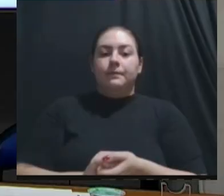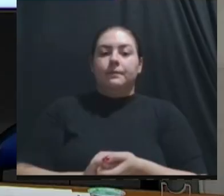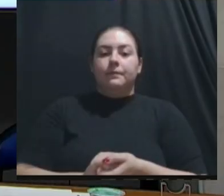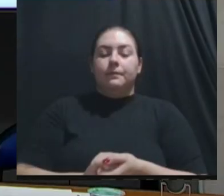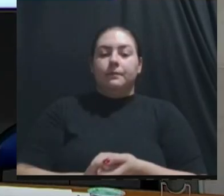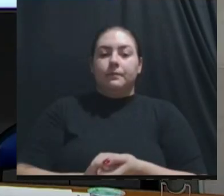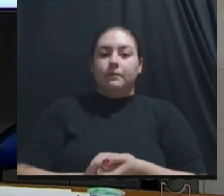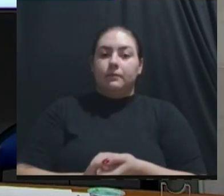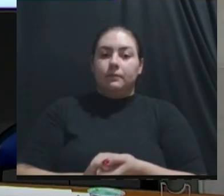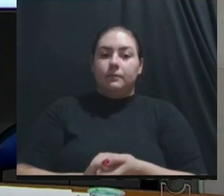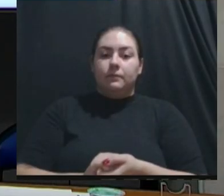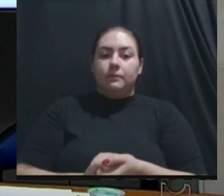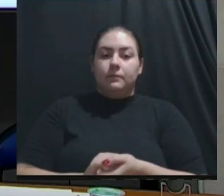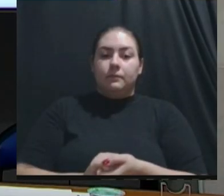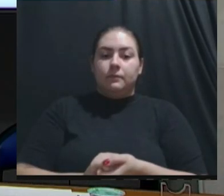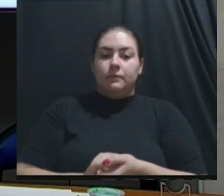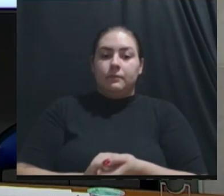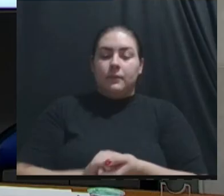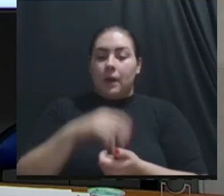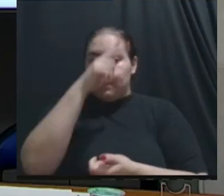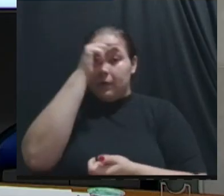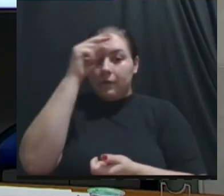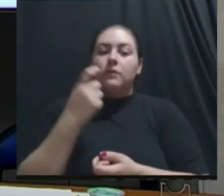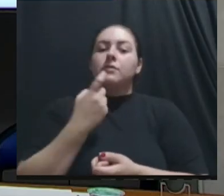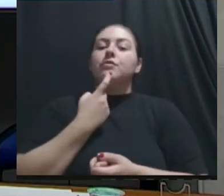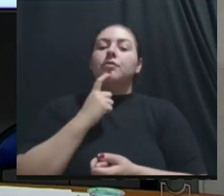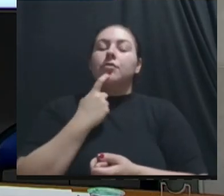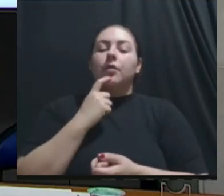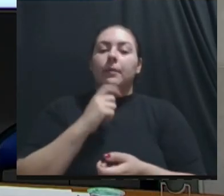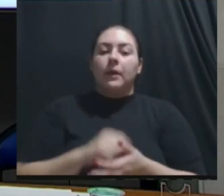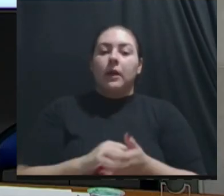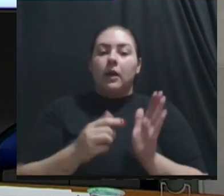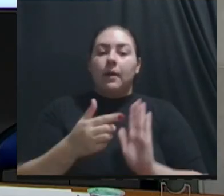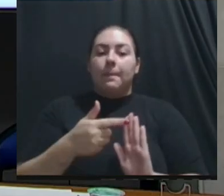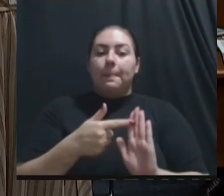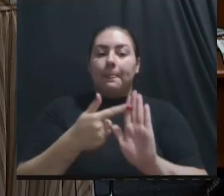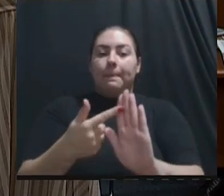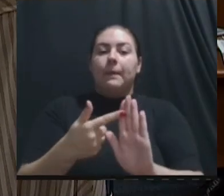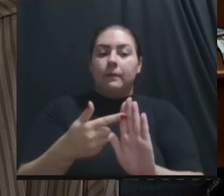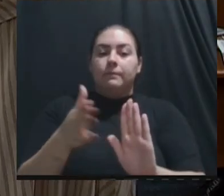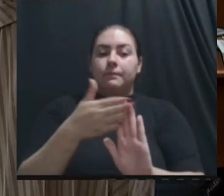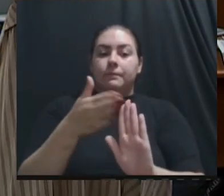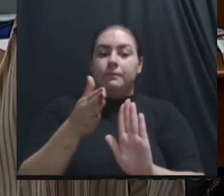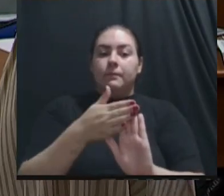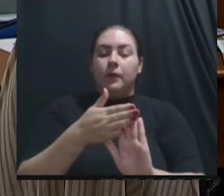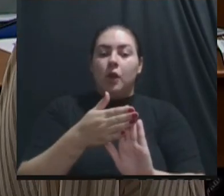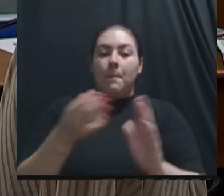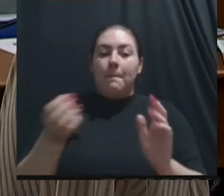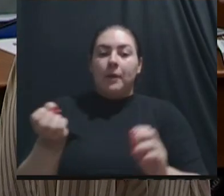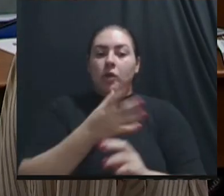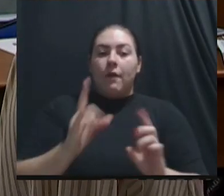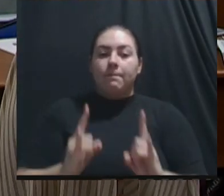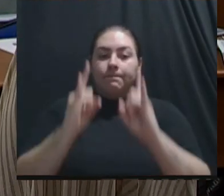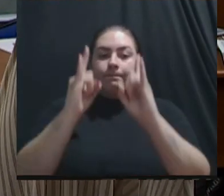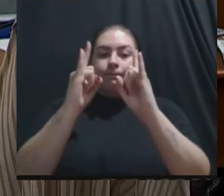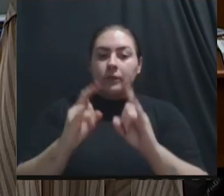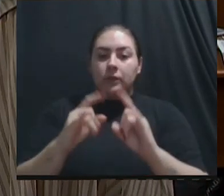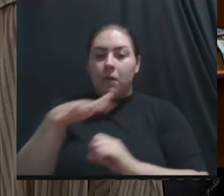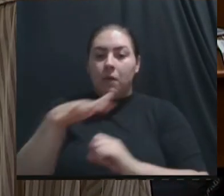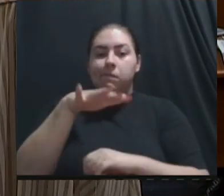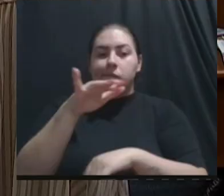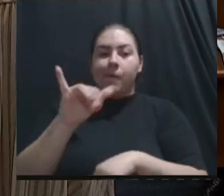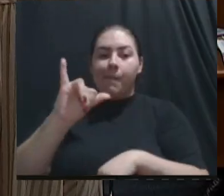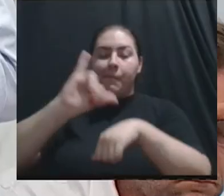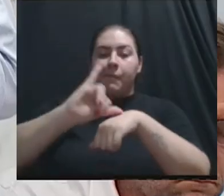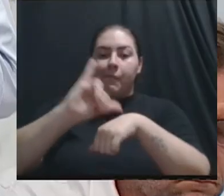A Prefeitura de Campinas apresentou a proposta de incentivos para novos empreendimentos na área central a integrantes da sociedade